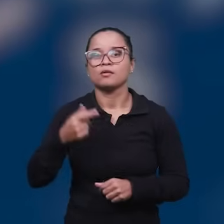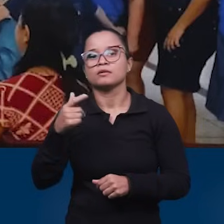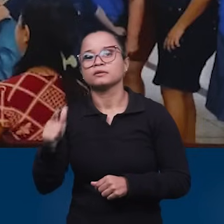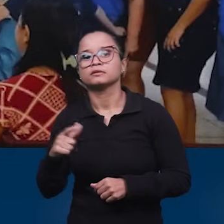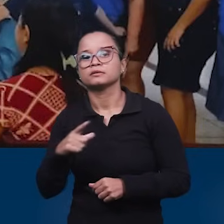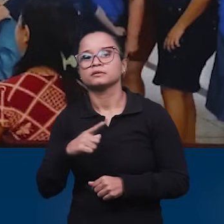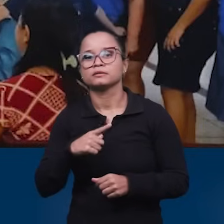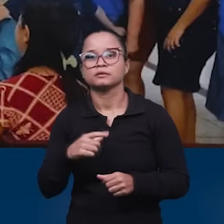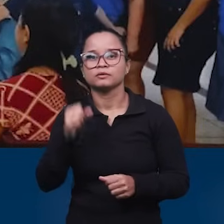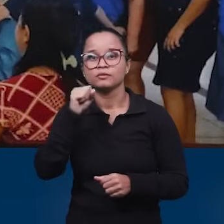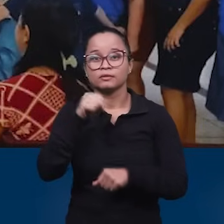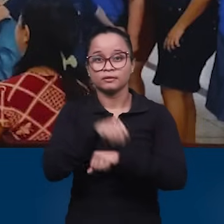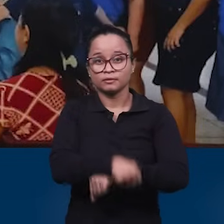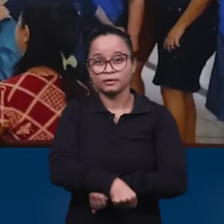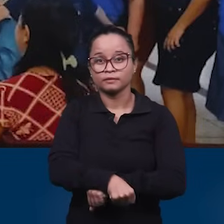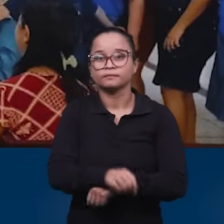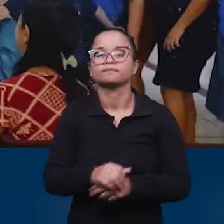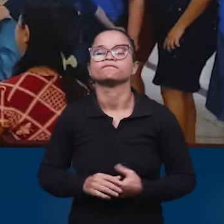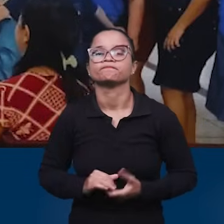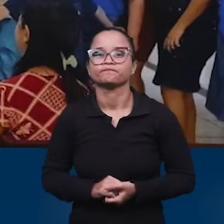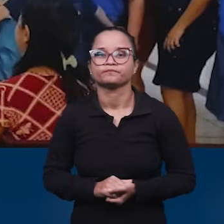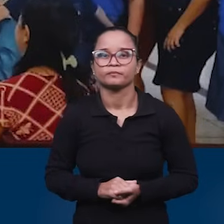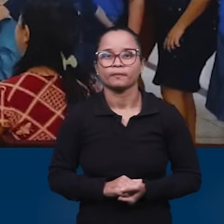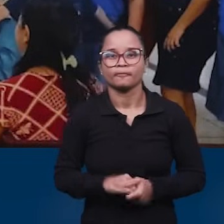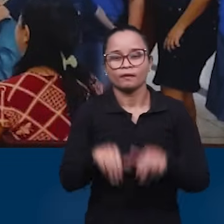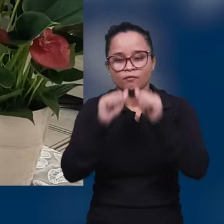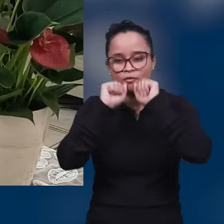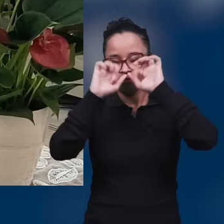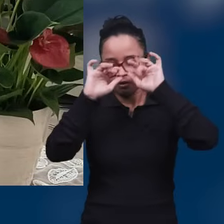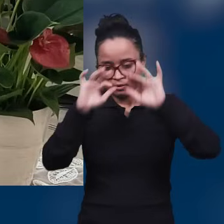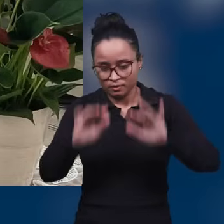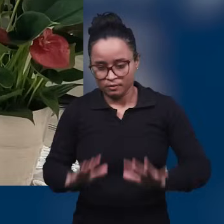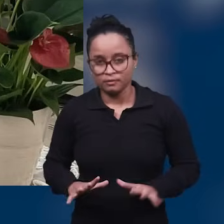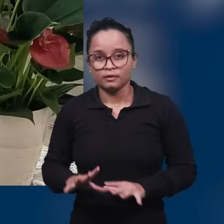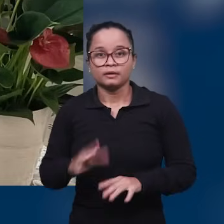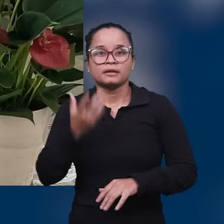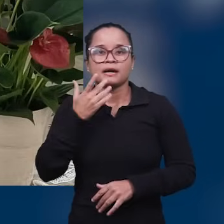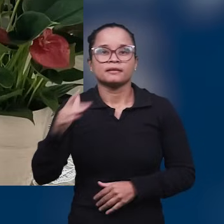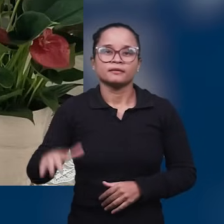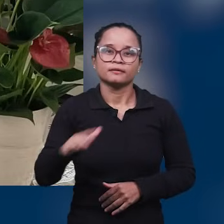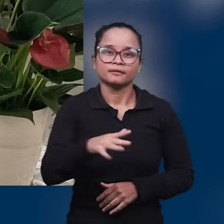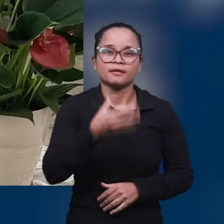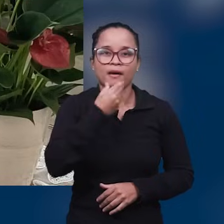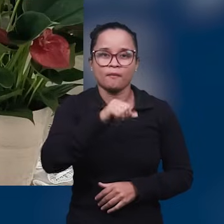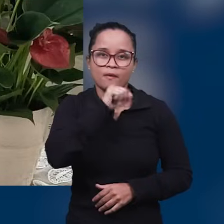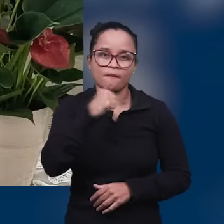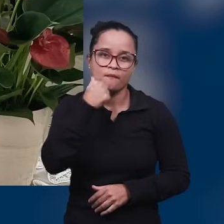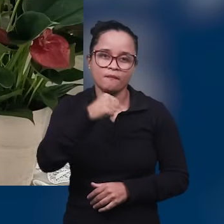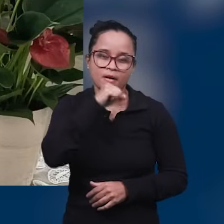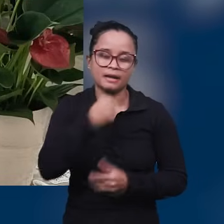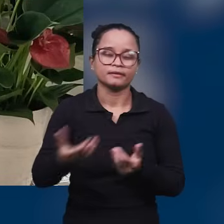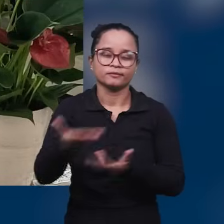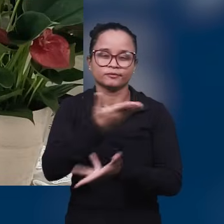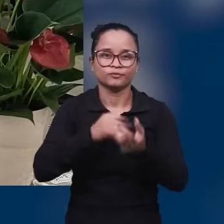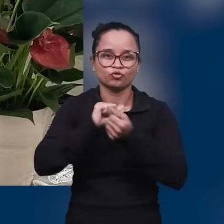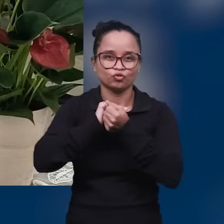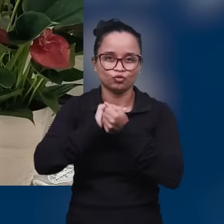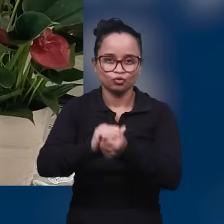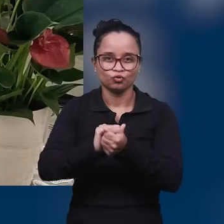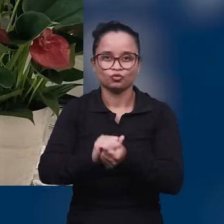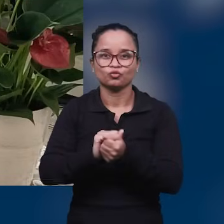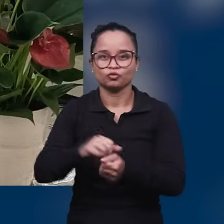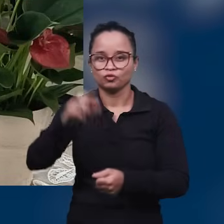ouvir a voz do Espírito Santo. Louvado seja o nome do Senhor. E agora vamos ali para a igreja de Armando Mendes, sob